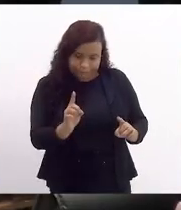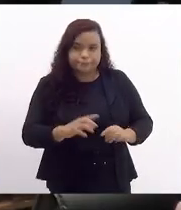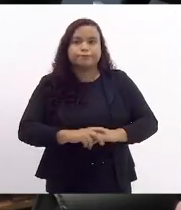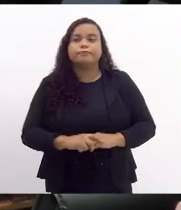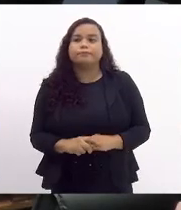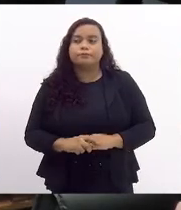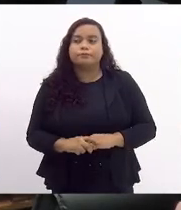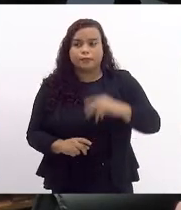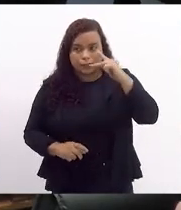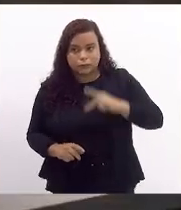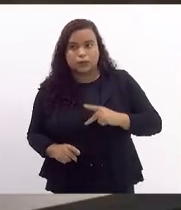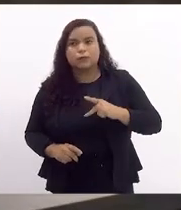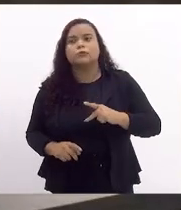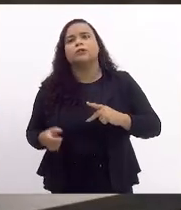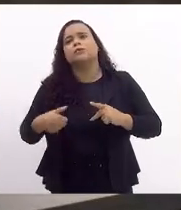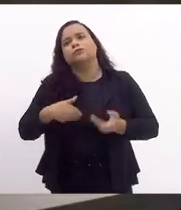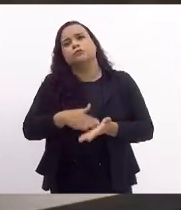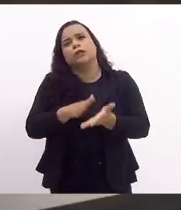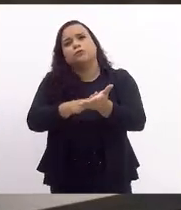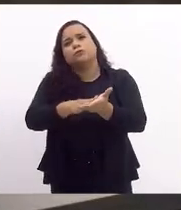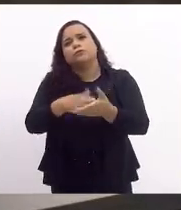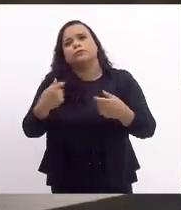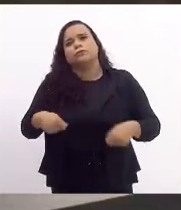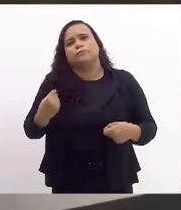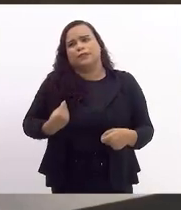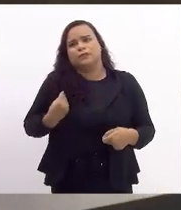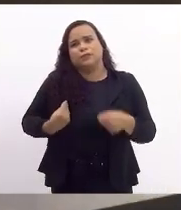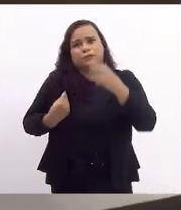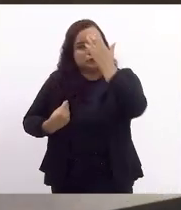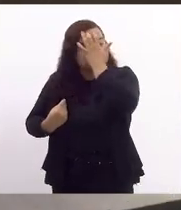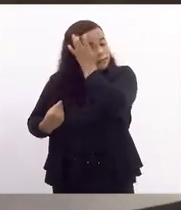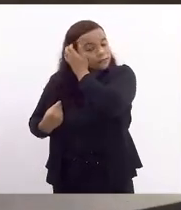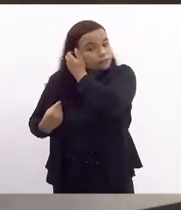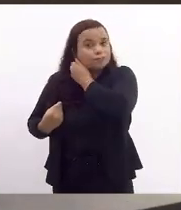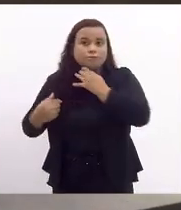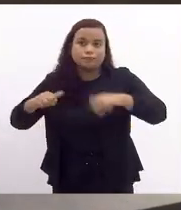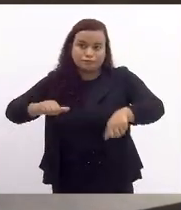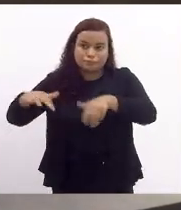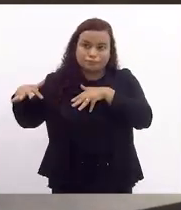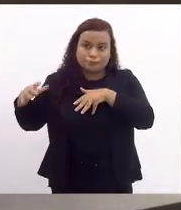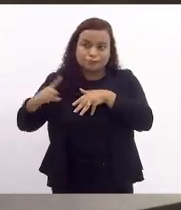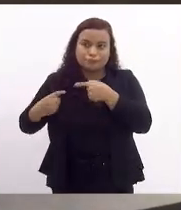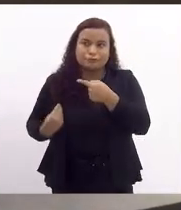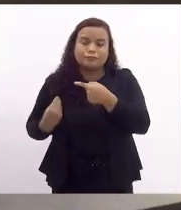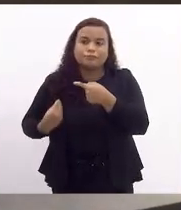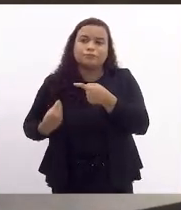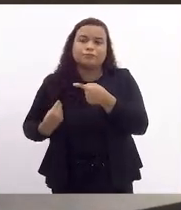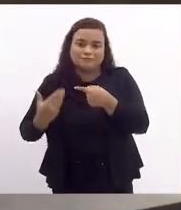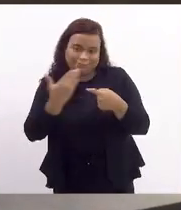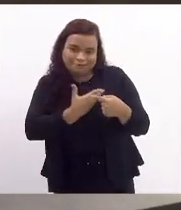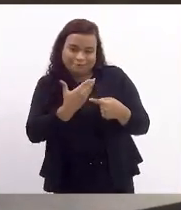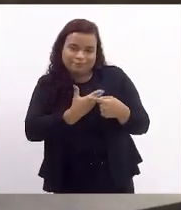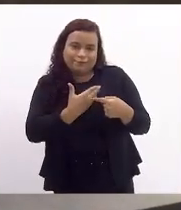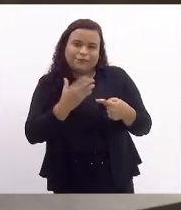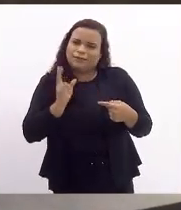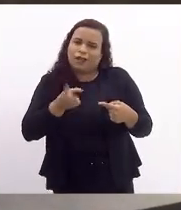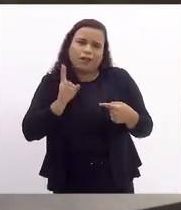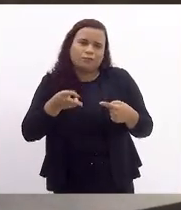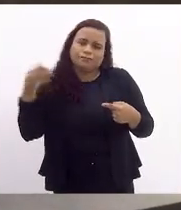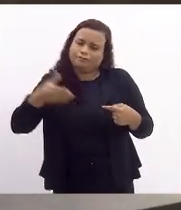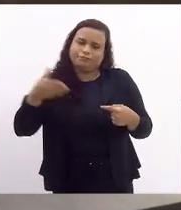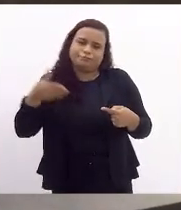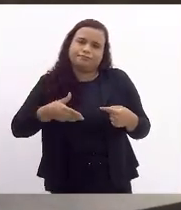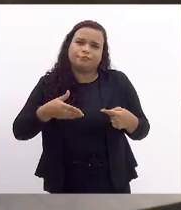seu presidente não posso deixar de saudar que a presença neste plenário do querido amigo e sempre